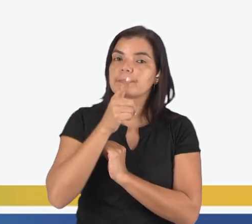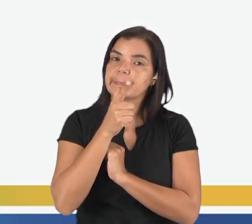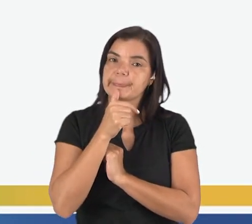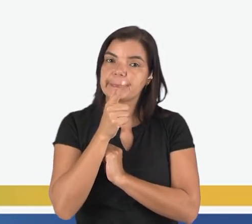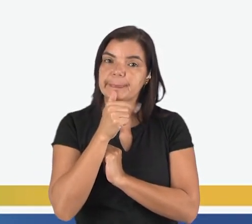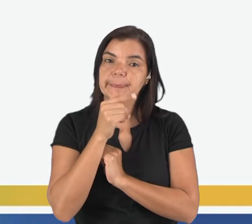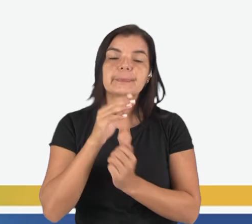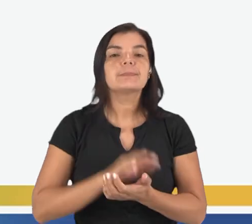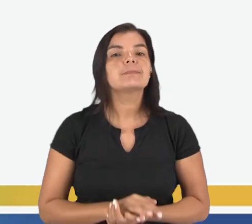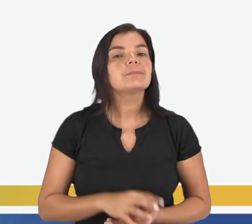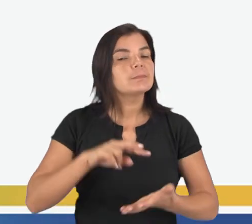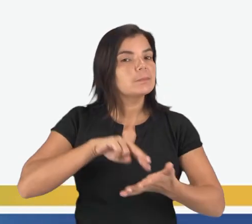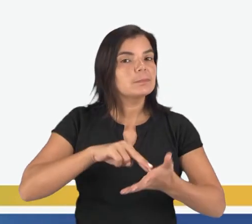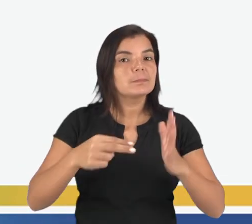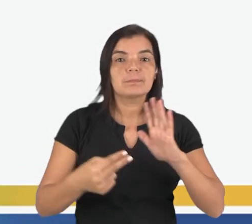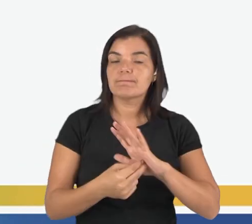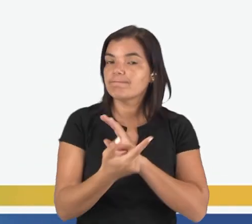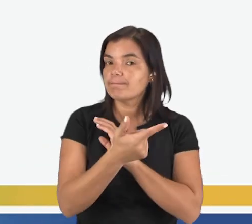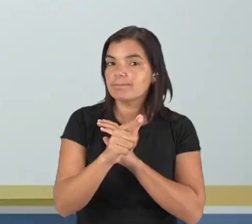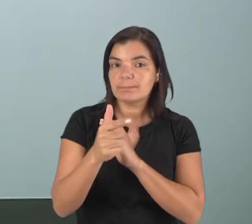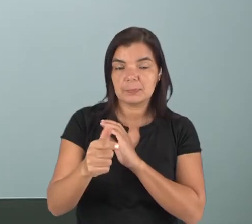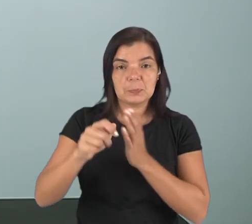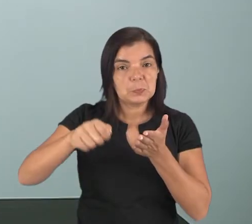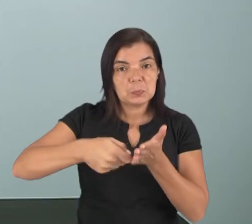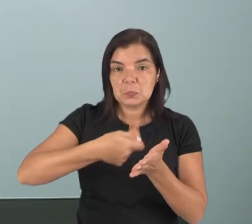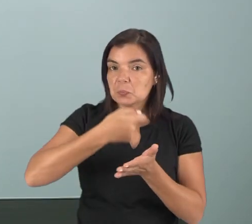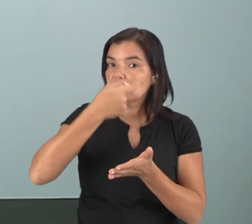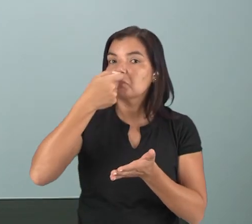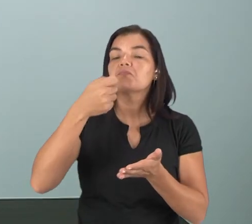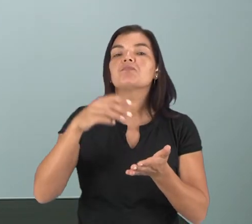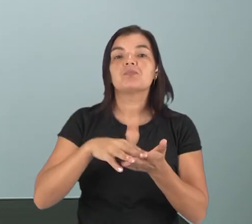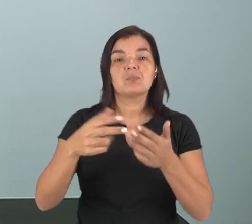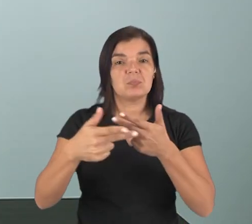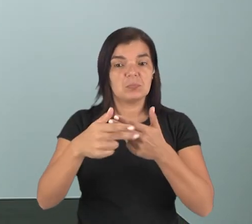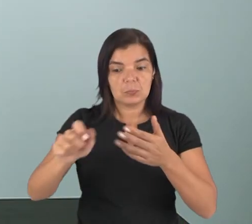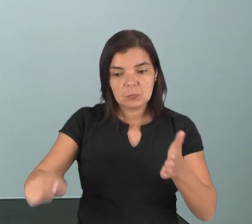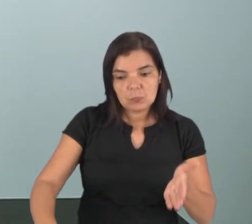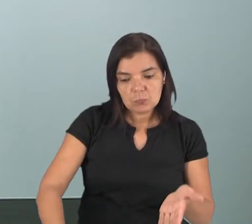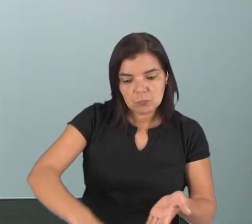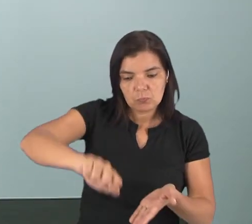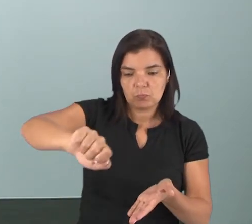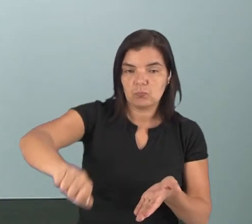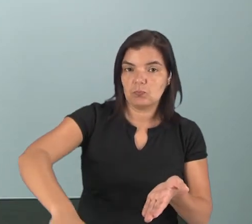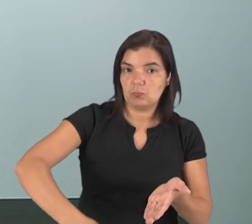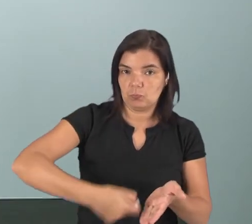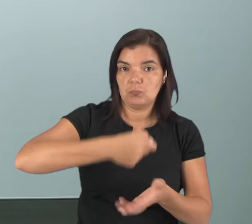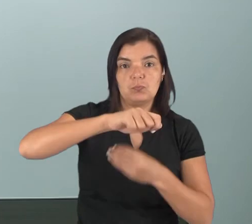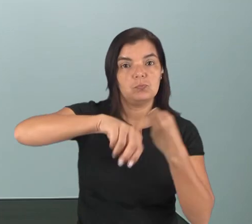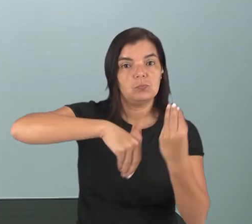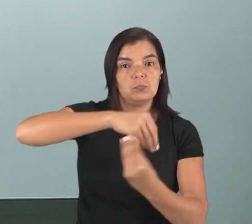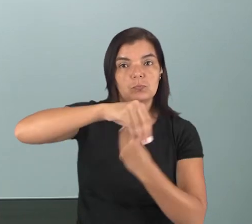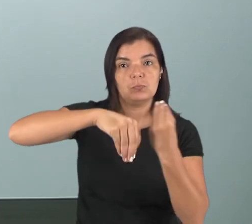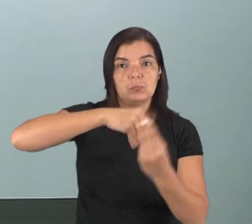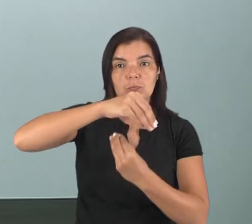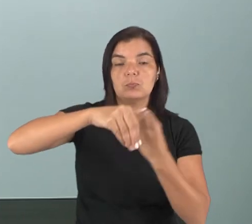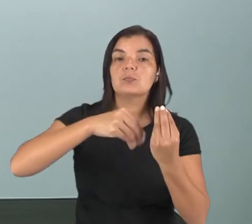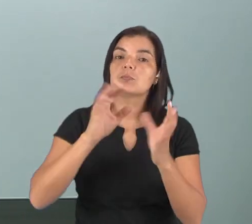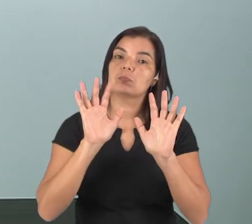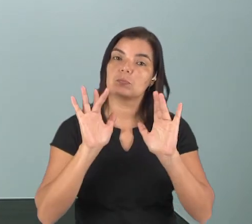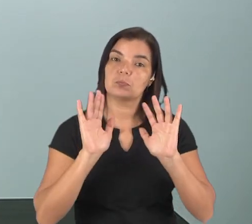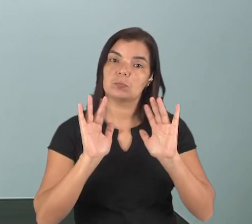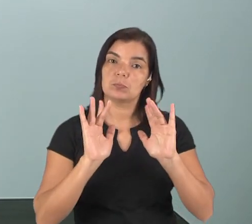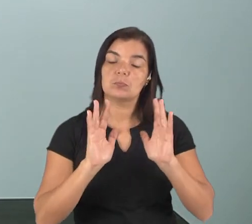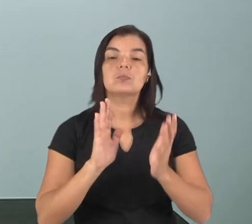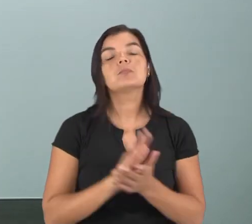água. Ou seja, eles não tinham colher, eram umas cuias que eles faziam a comida, misturavam a comida com a própria mão,